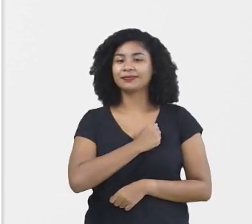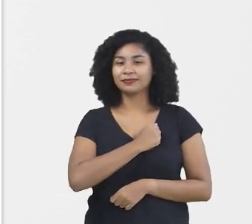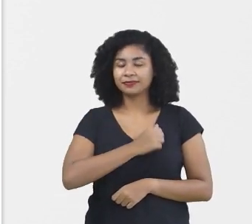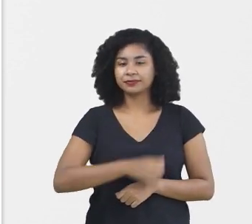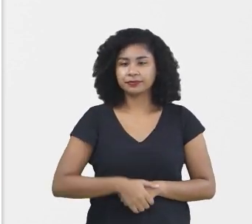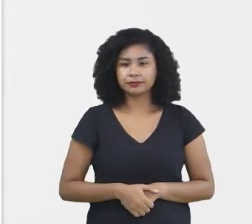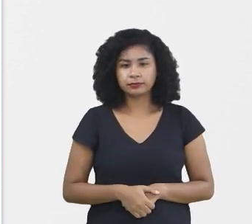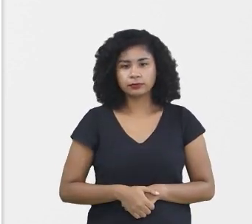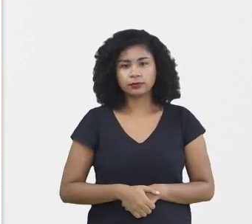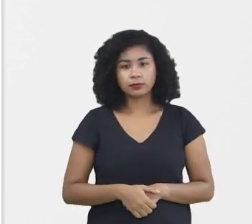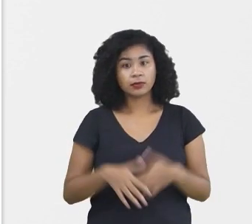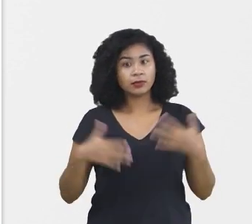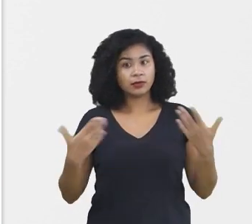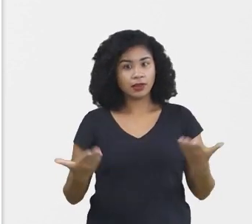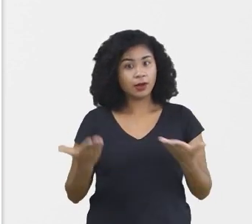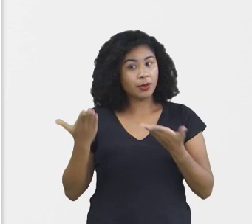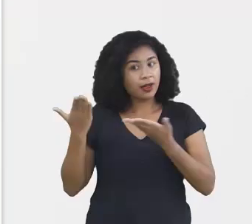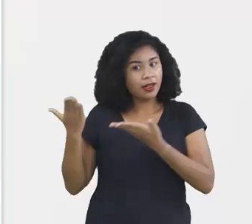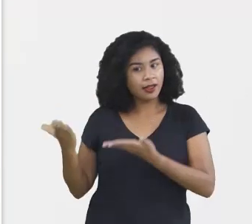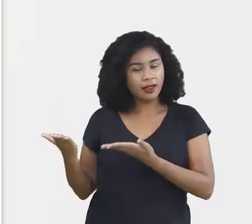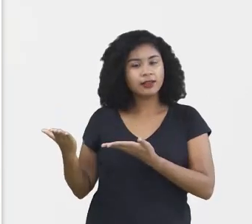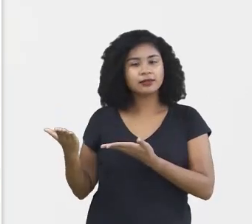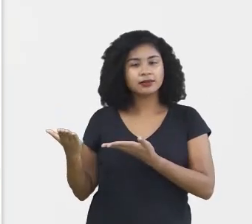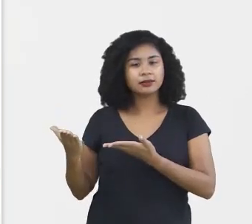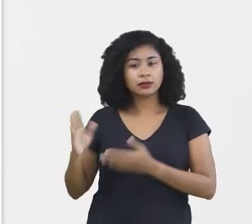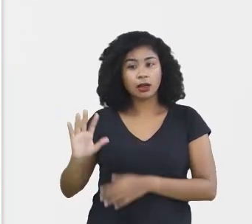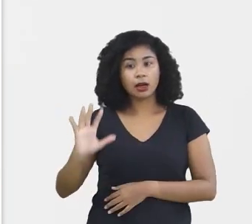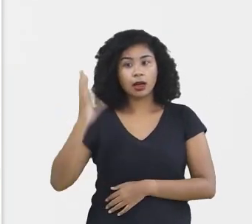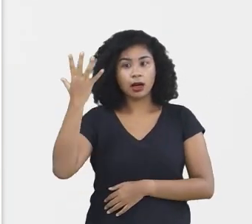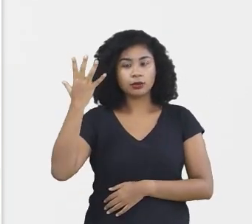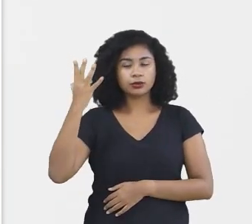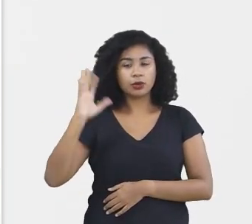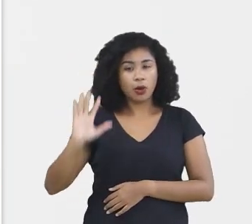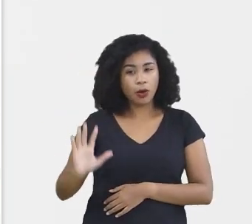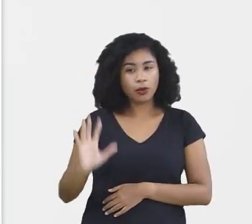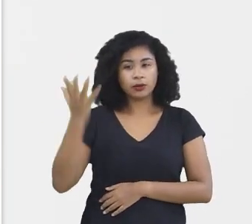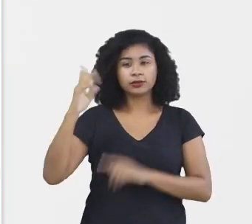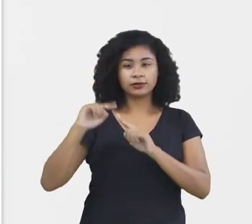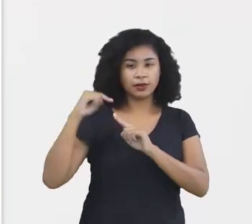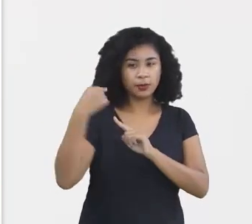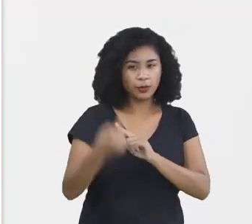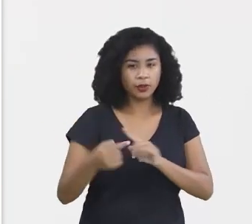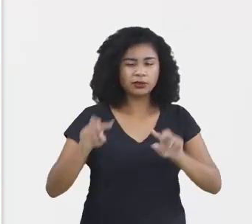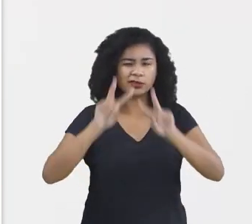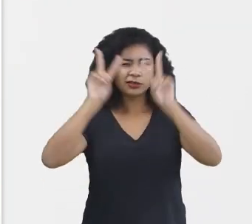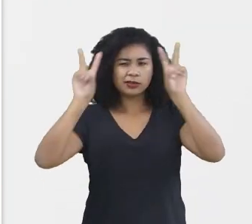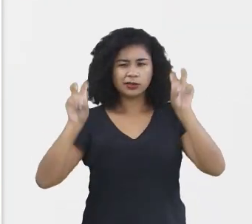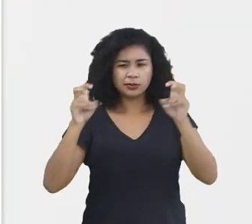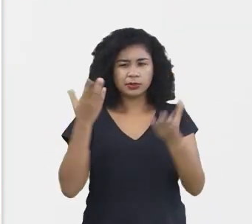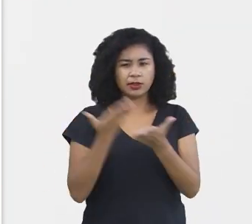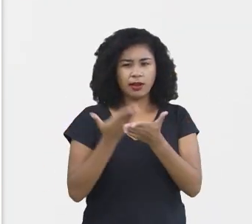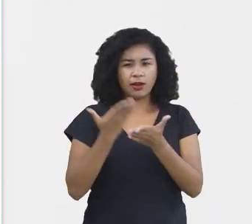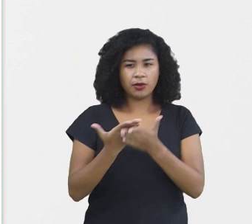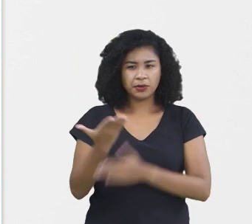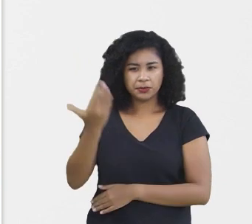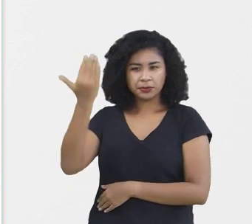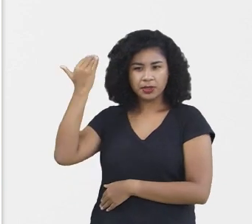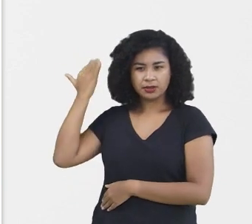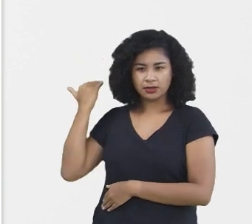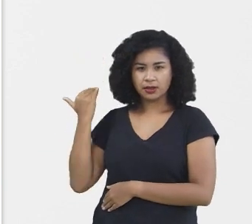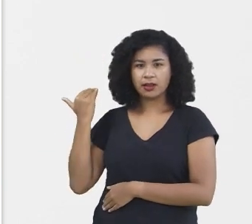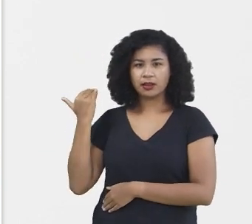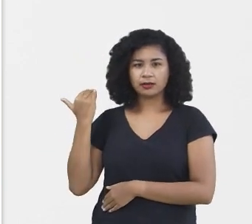esse foi o elemento aí da questão da causa e da consequência, que justamente foi o assunto da aula anterior, né? Que corresponde a